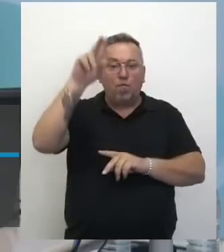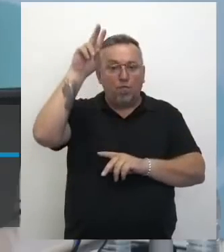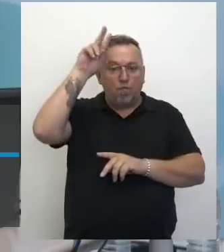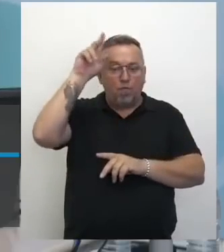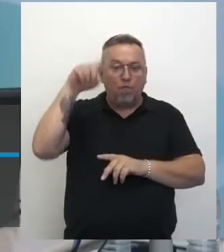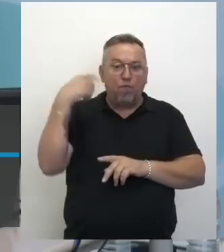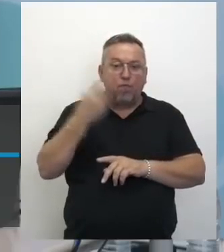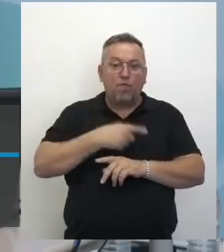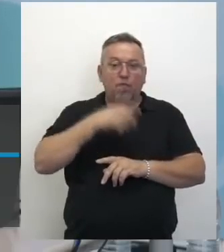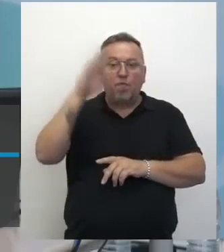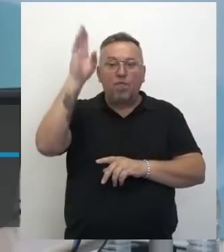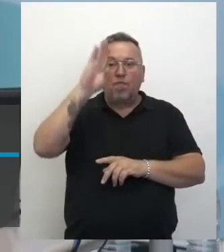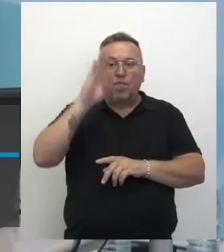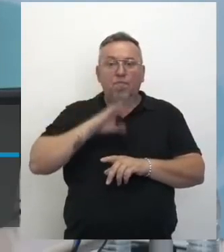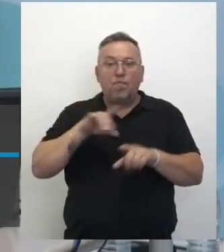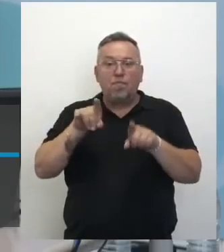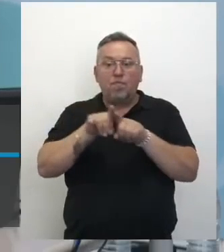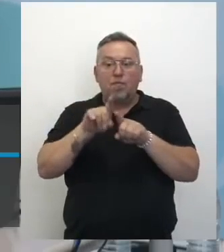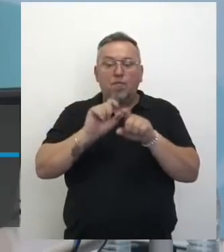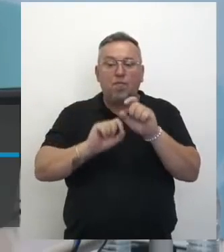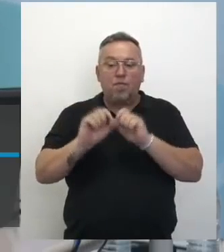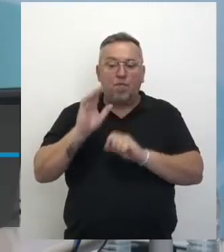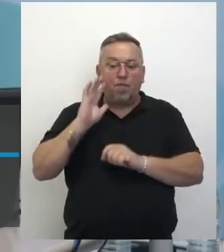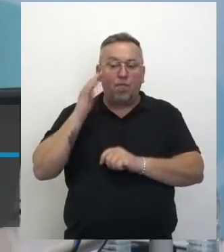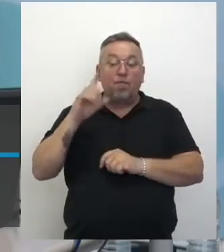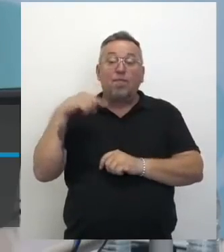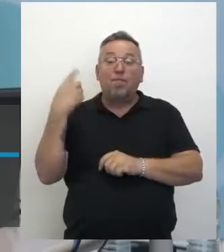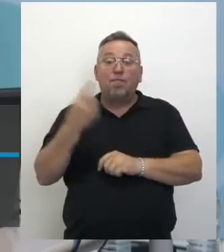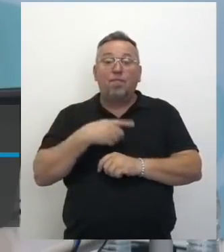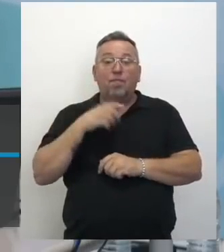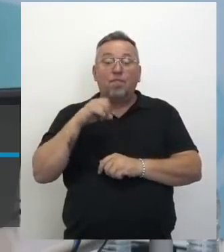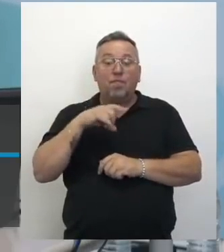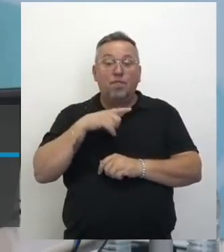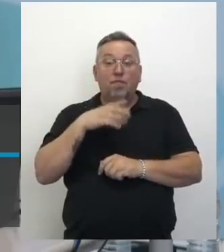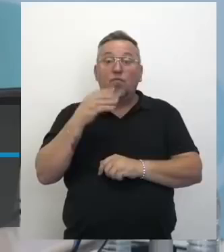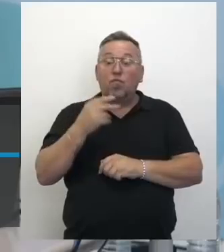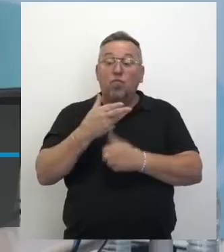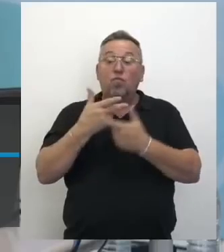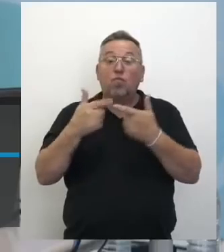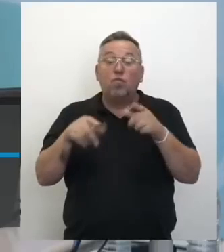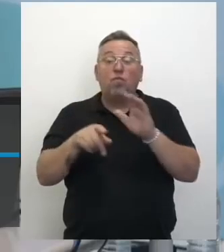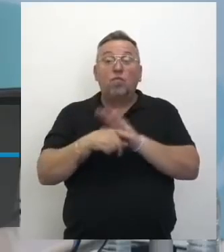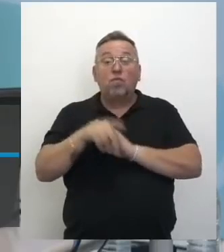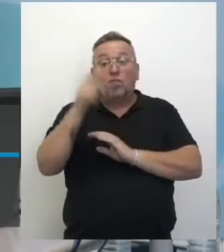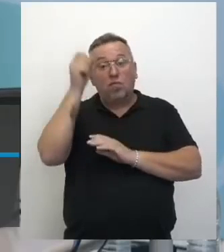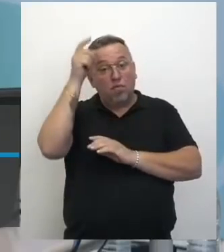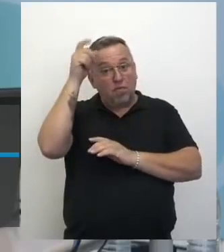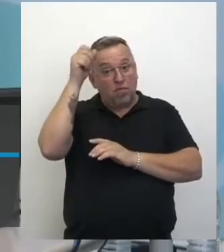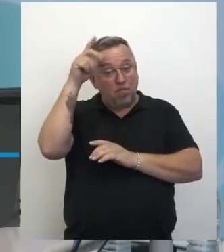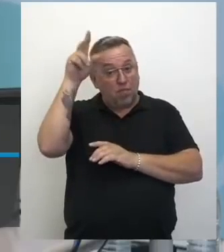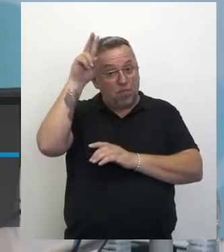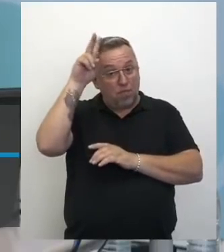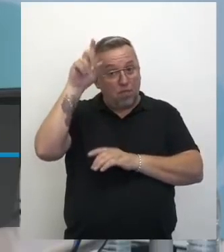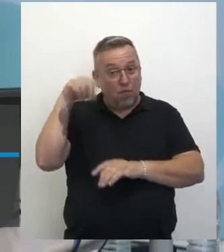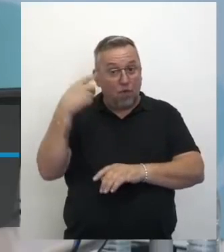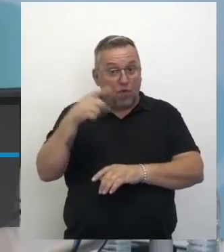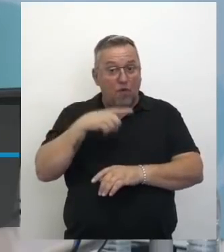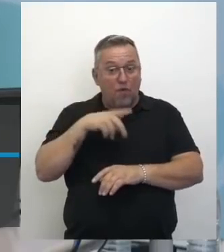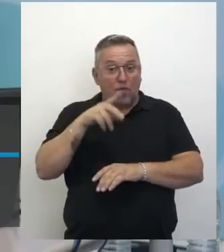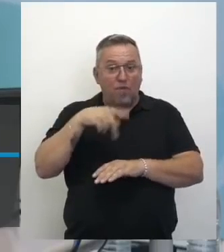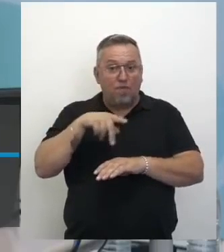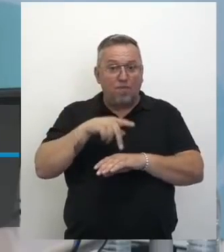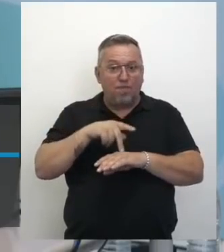nosso Brasil. Afinal de contas, se nós seguíssemos muita coisa da cultura indígena, nós seríamos um